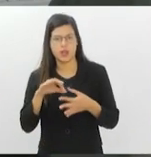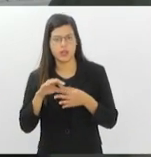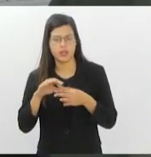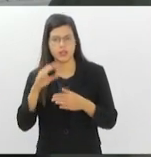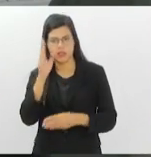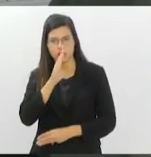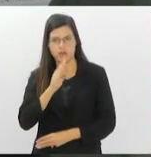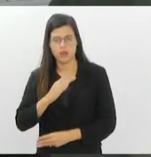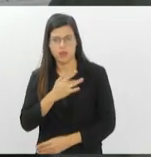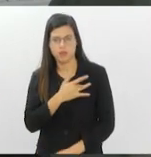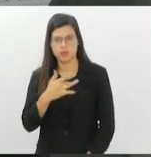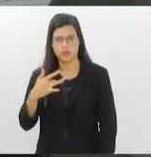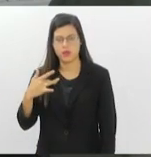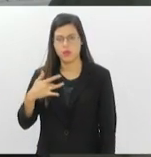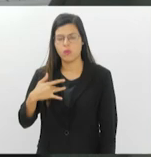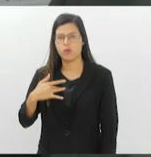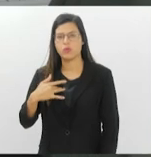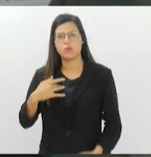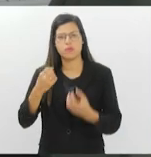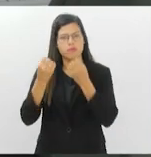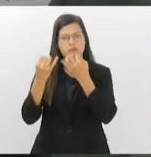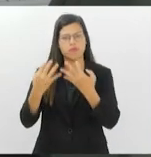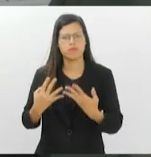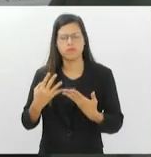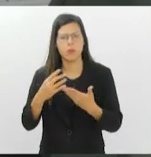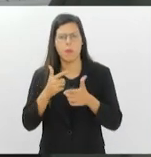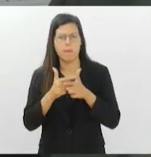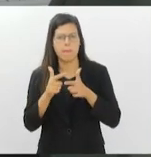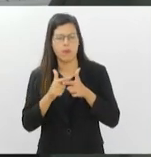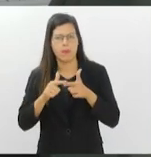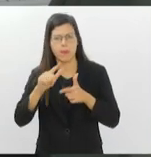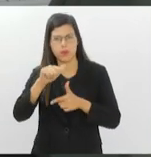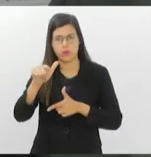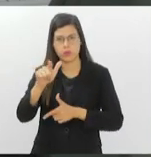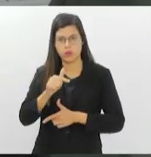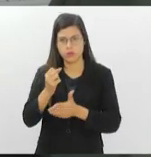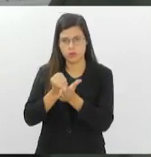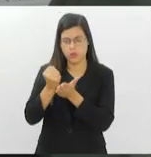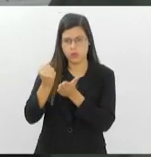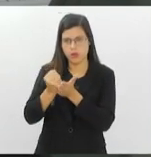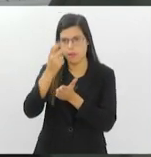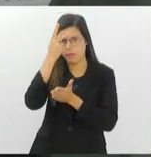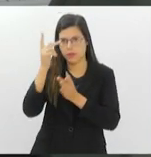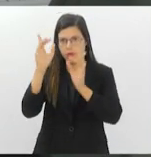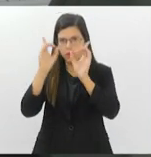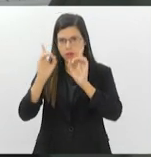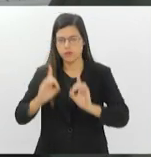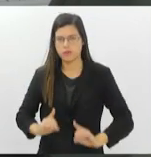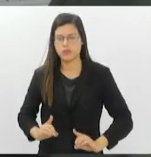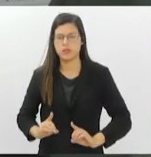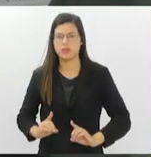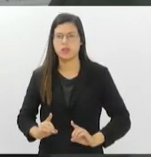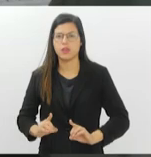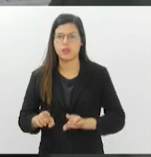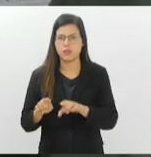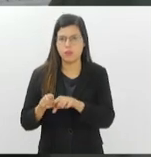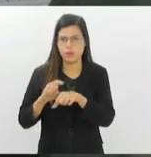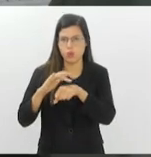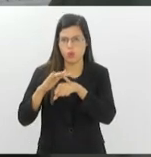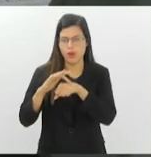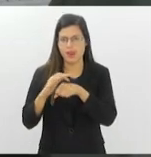prestar esclarecimentos sobre o problema do cancelamento de contratos de pessoas com deficiência e doenças